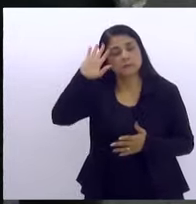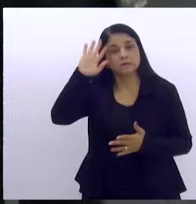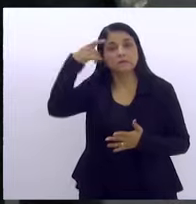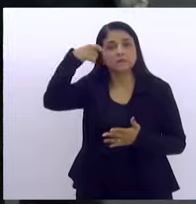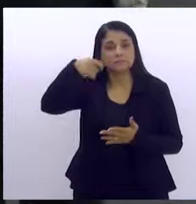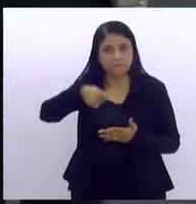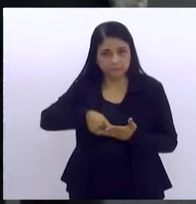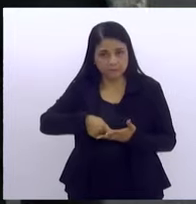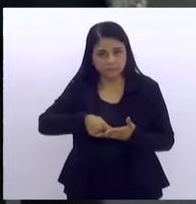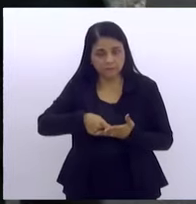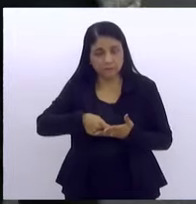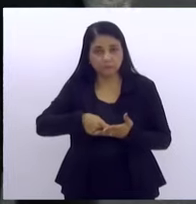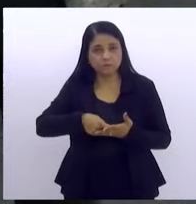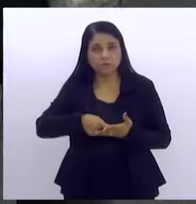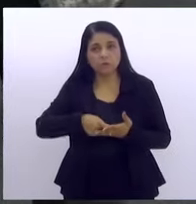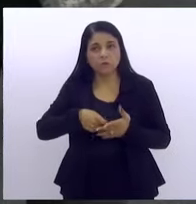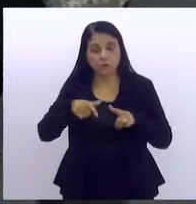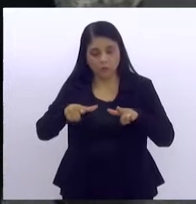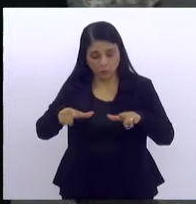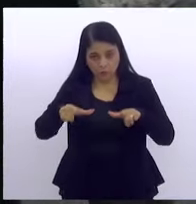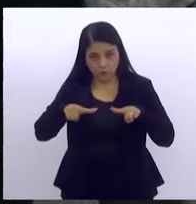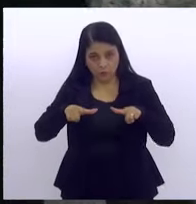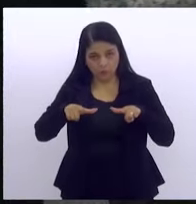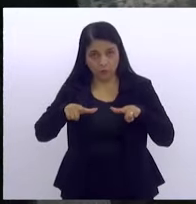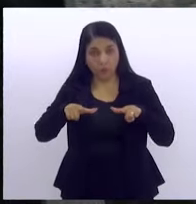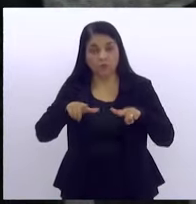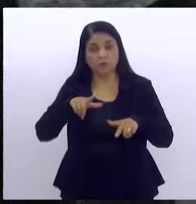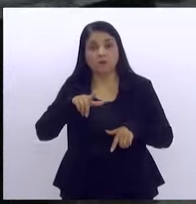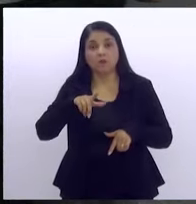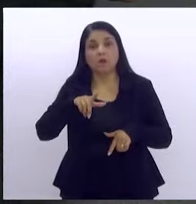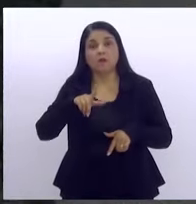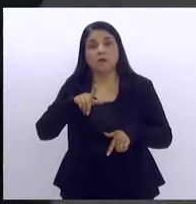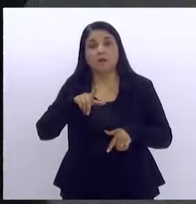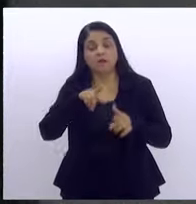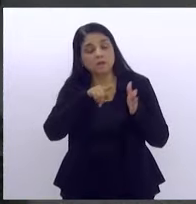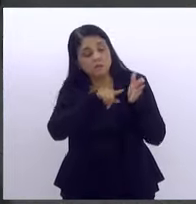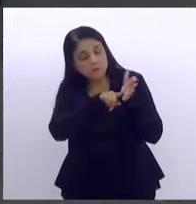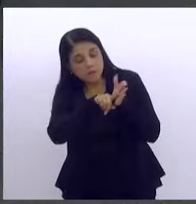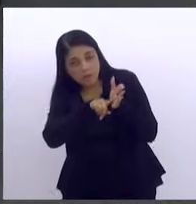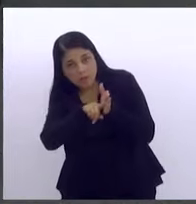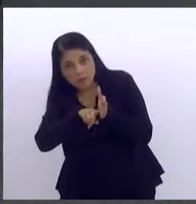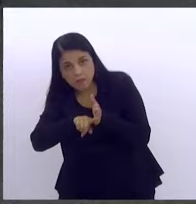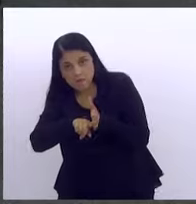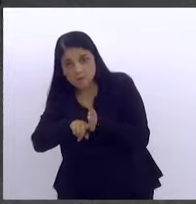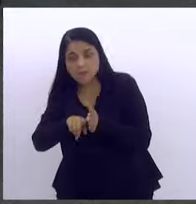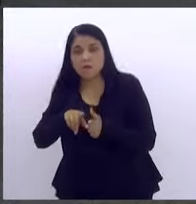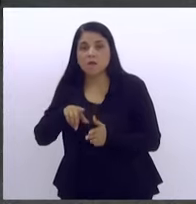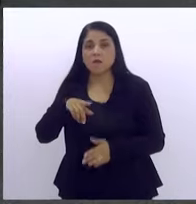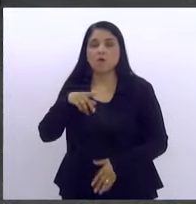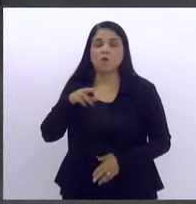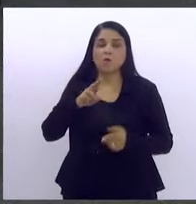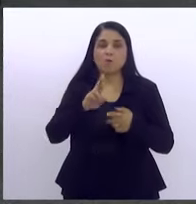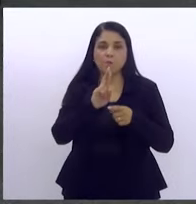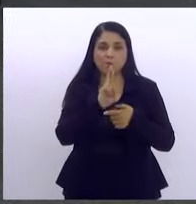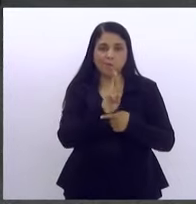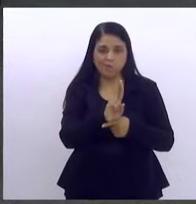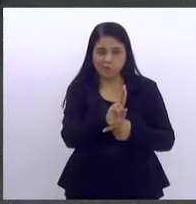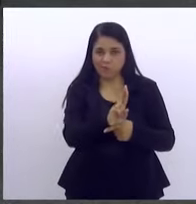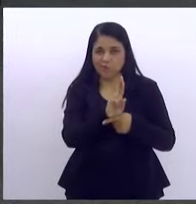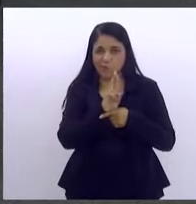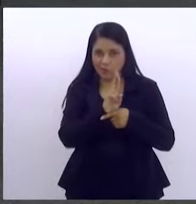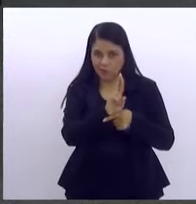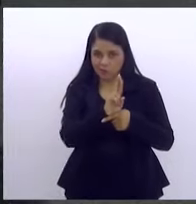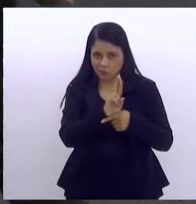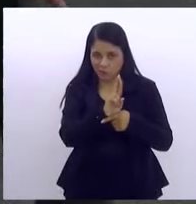determina fazer o exame é o procurador-geral. Mas, depois de sair o